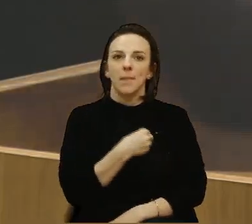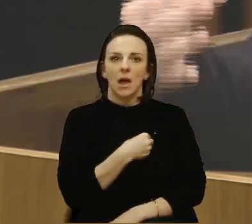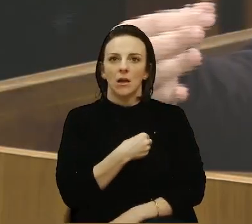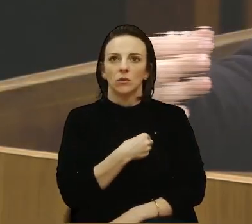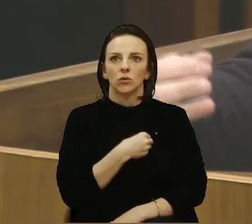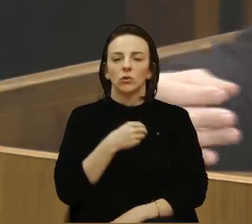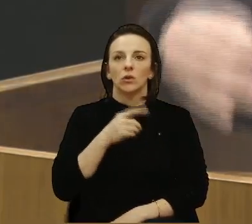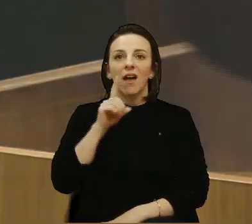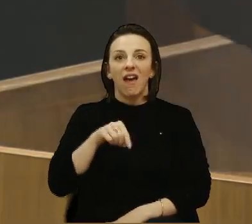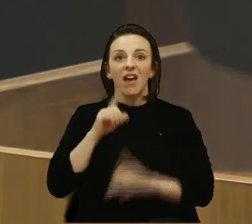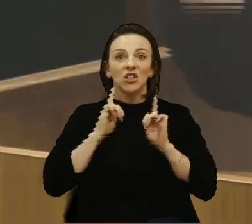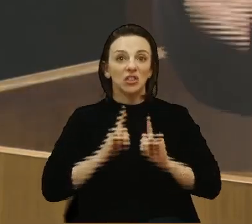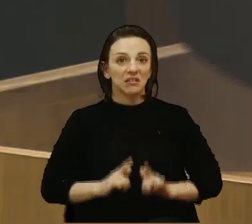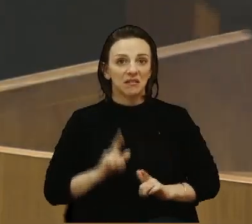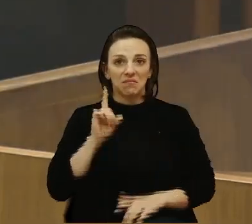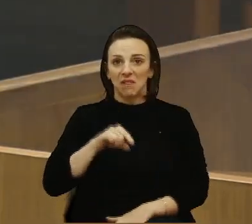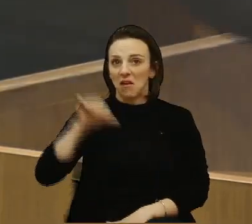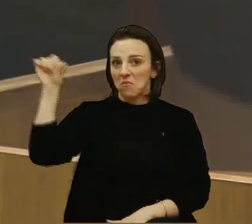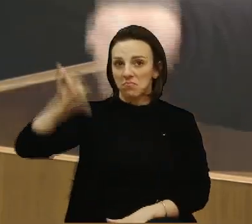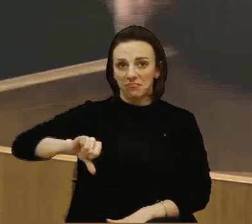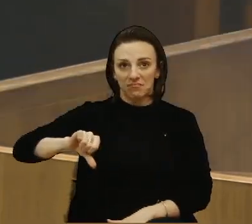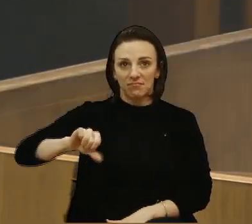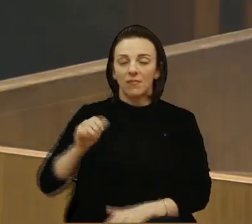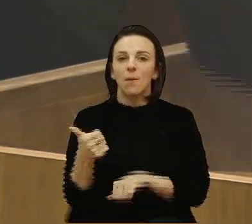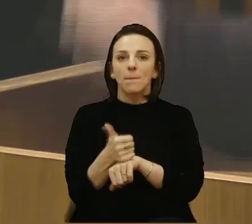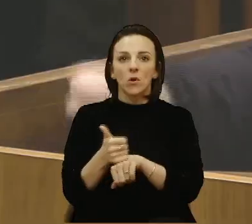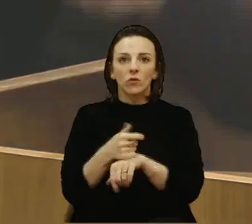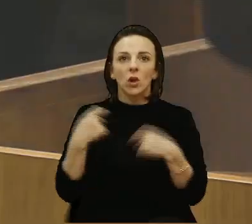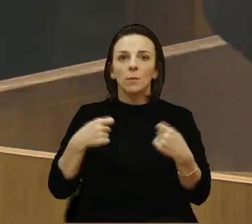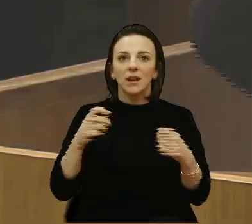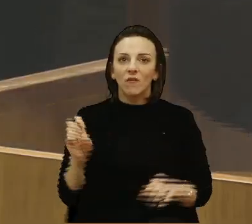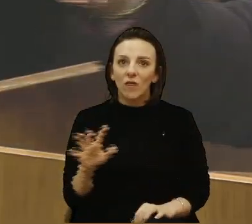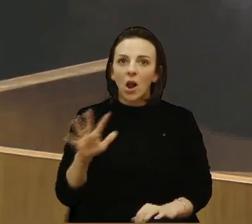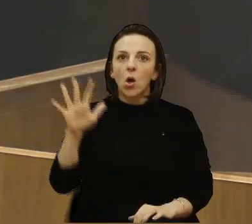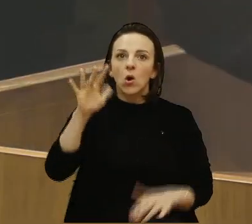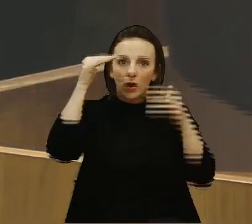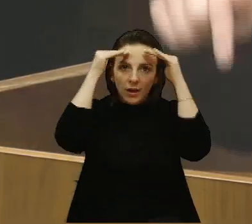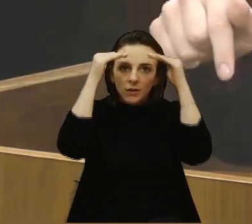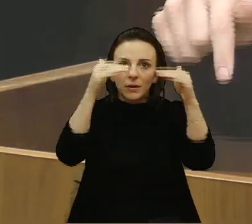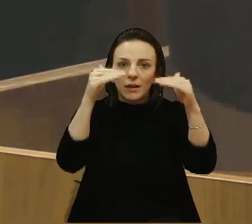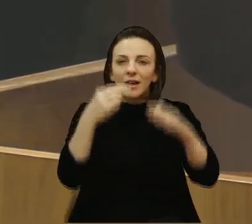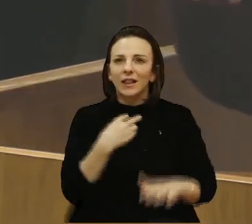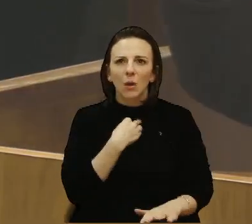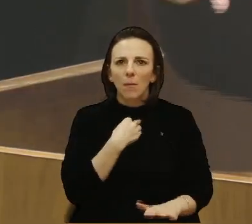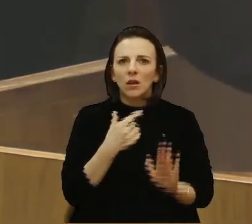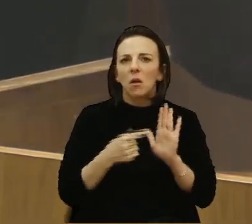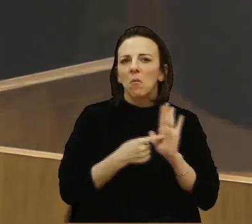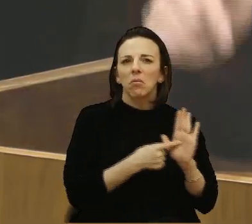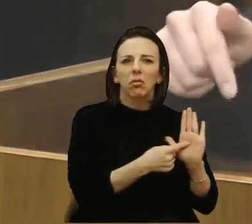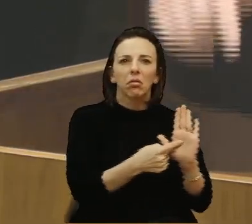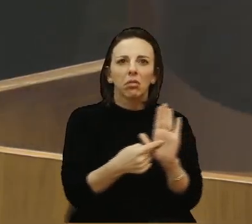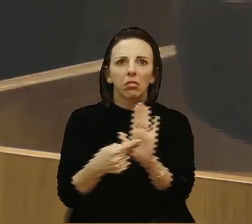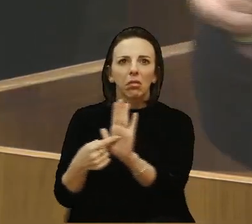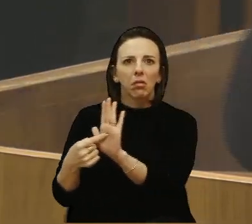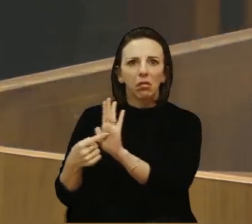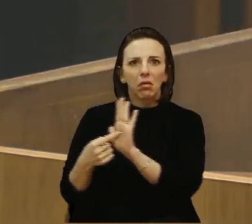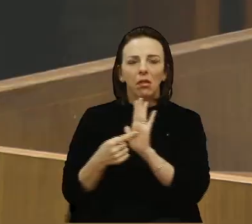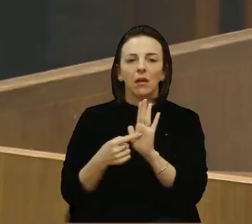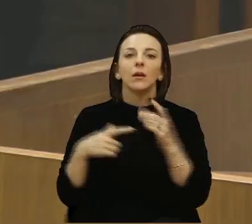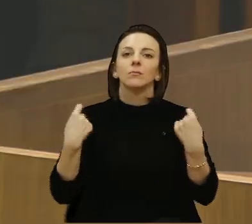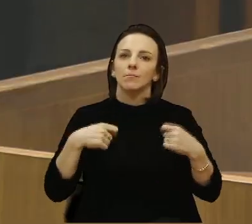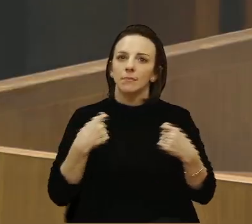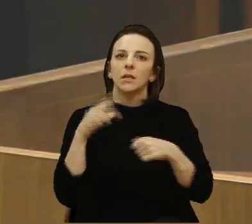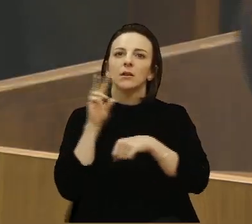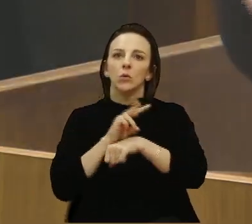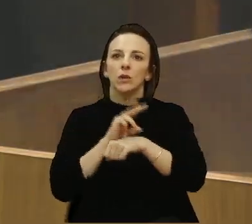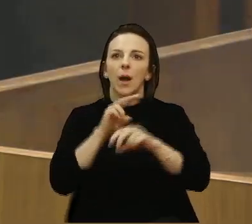que é péssima. Os profissionais precisam ser valorizados, respeitados e não podem ser expostos. Precisamos cuidar com isso. Por isso que a nossa